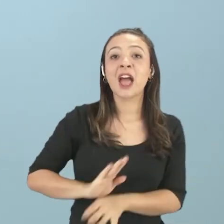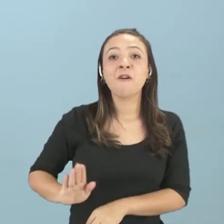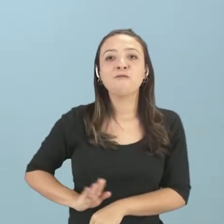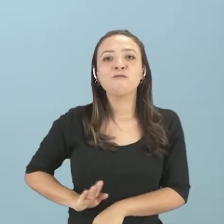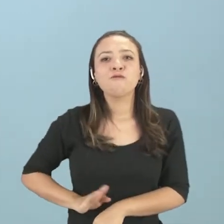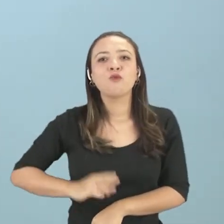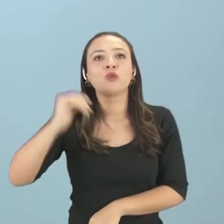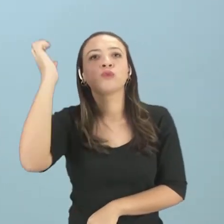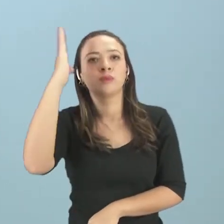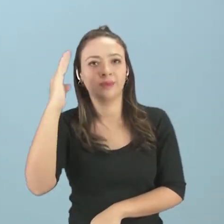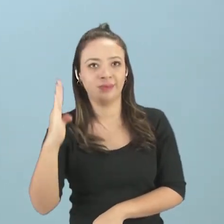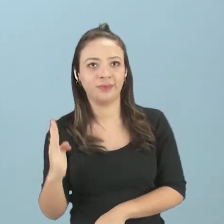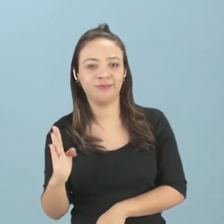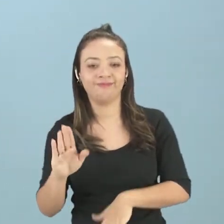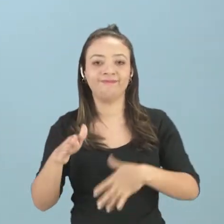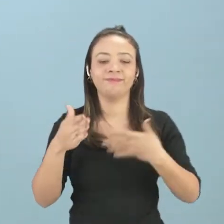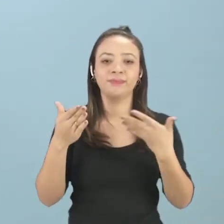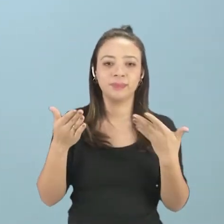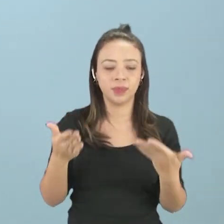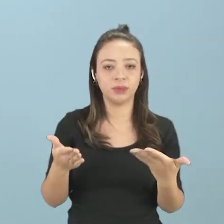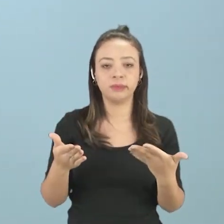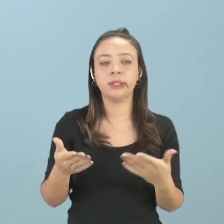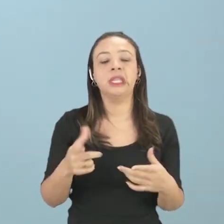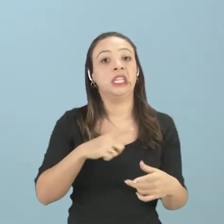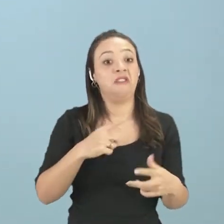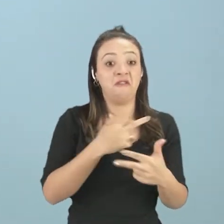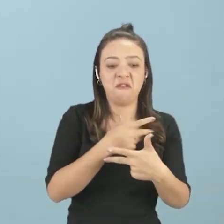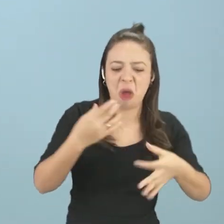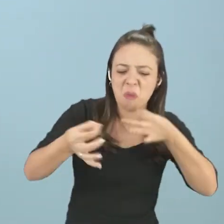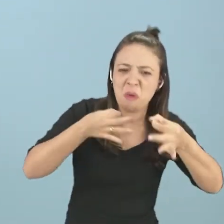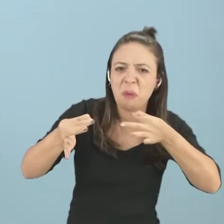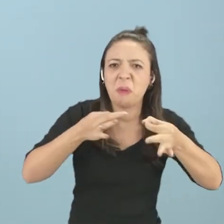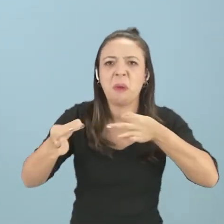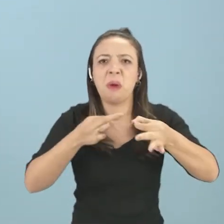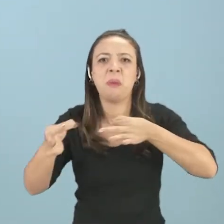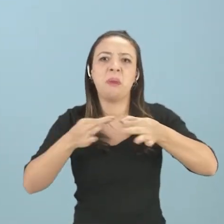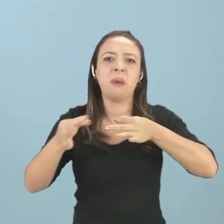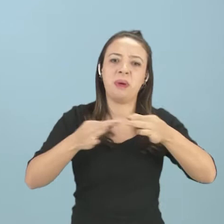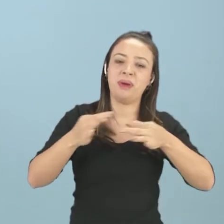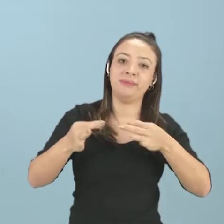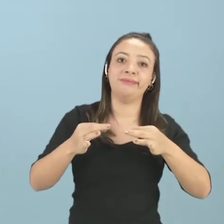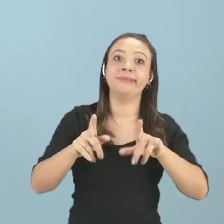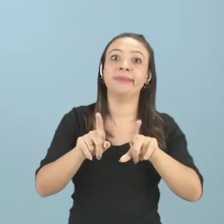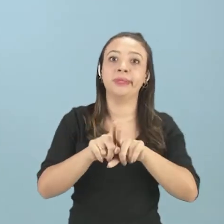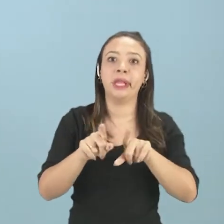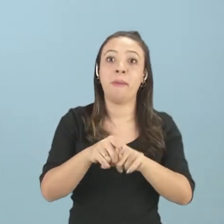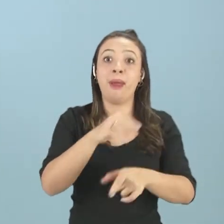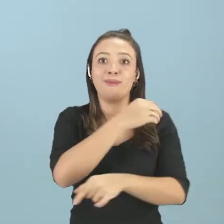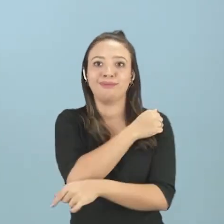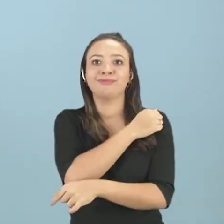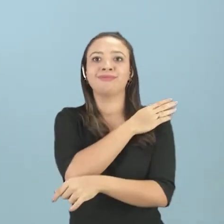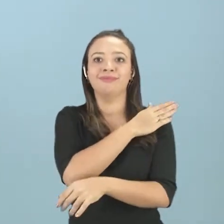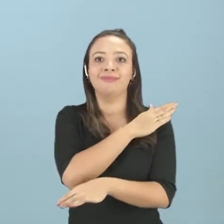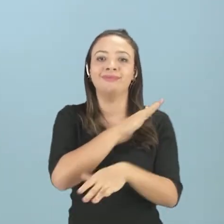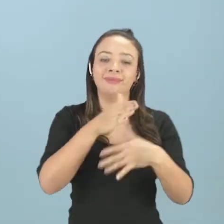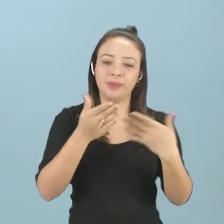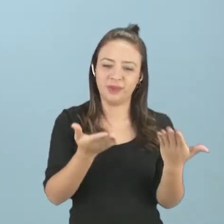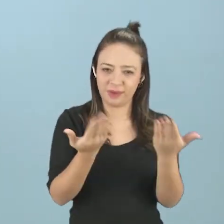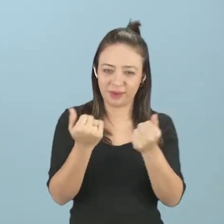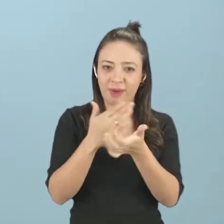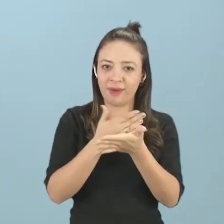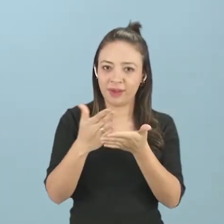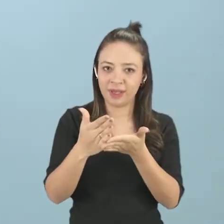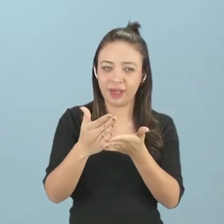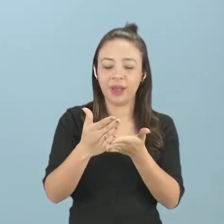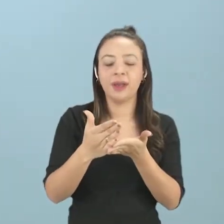no Brasil. Isso que traz muitos debates, muitas discussões e às vezes até preconceito também. Vamos então começar